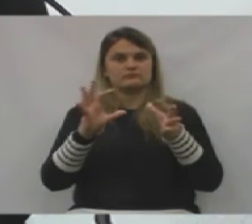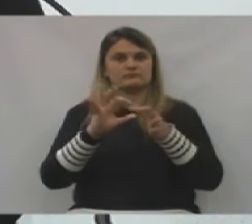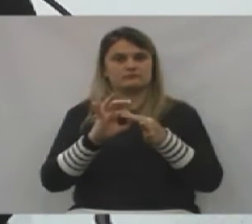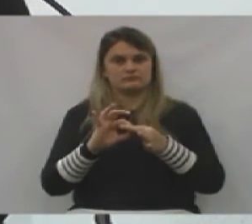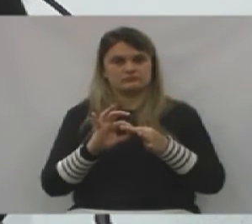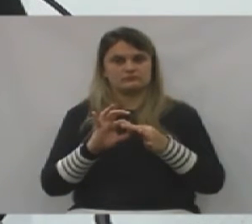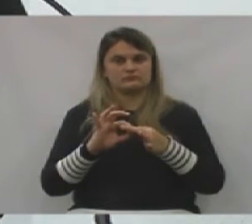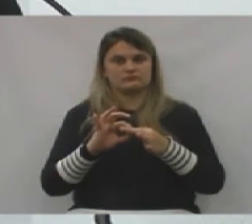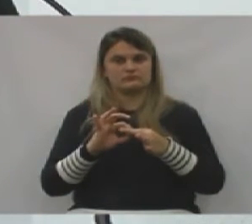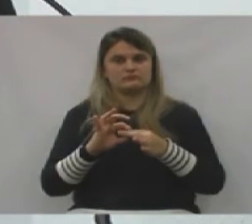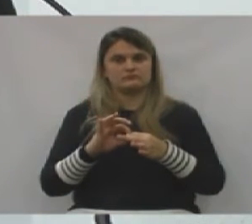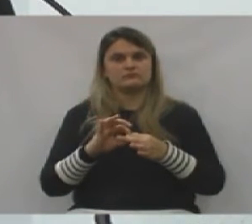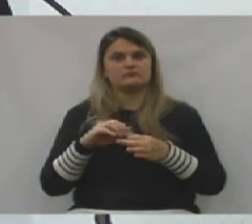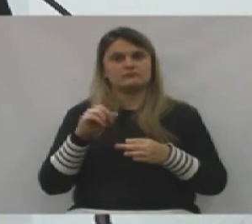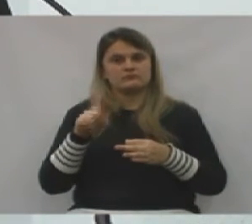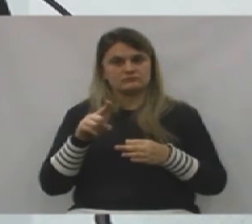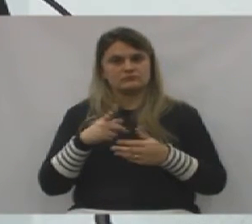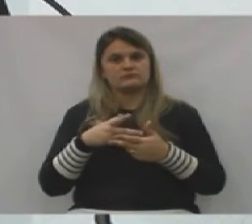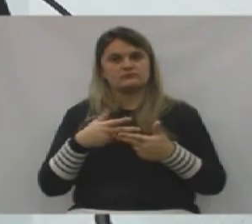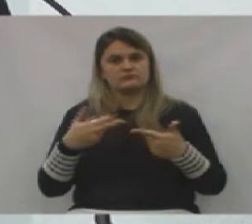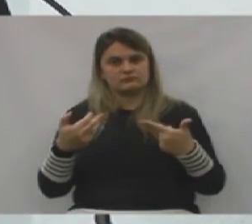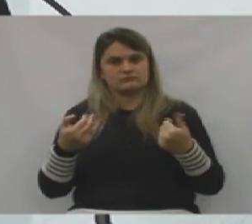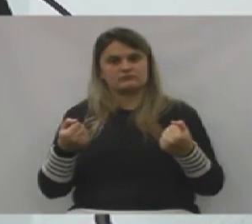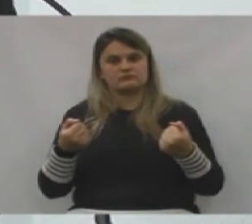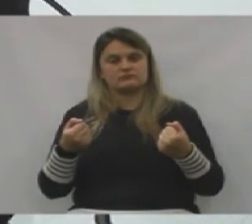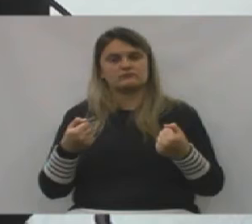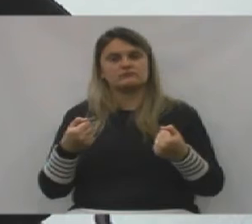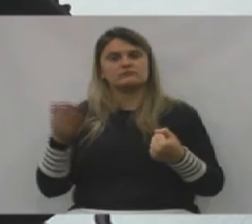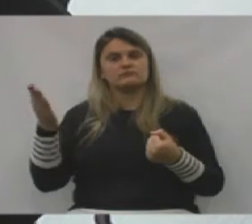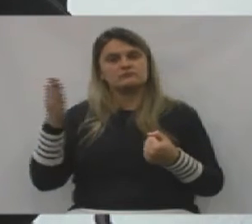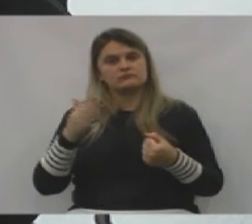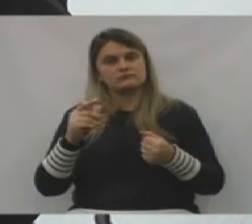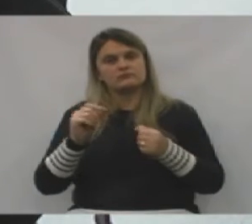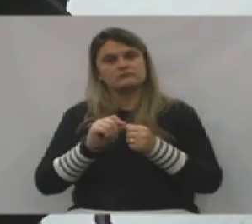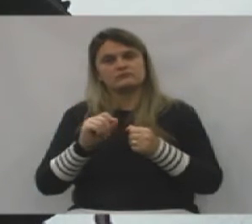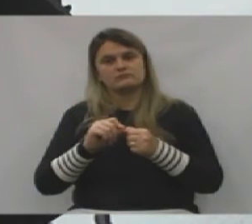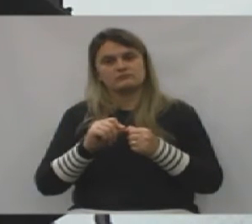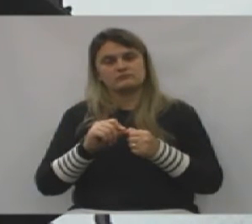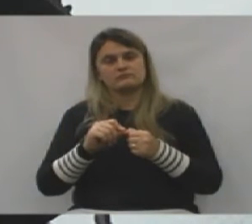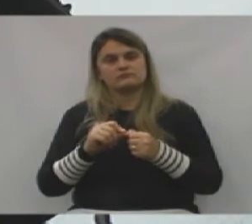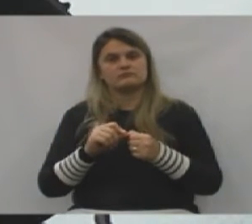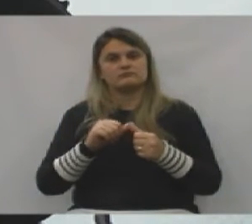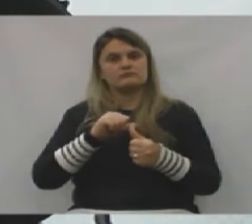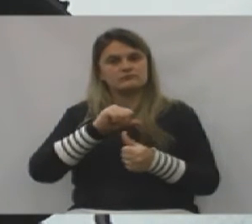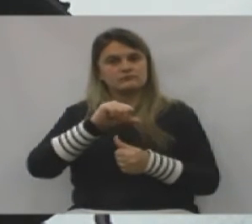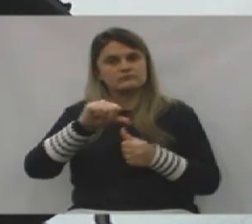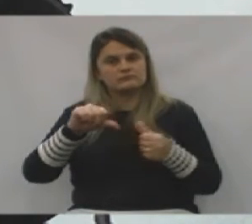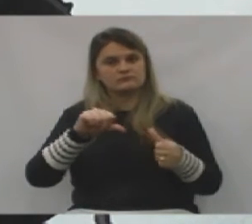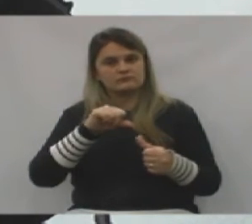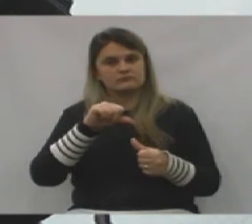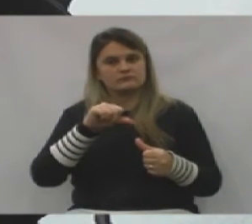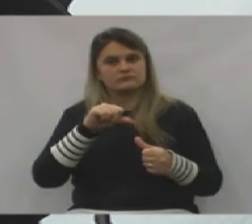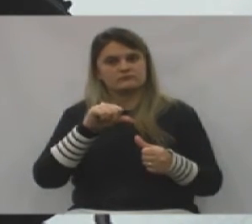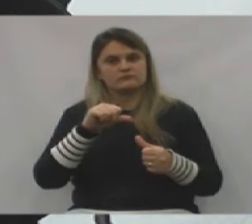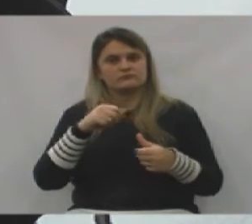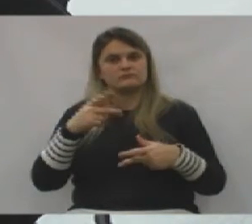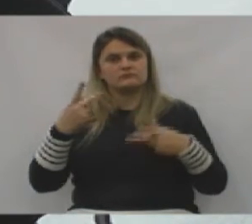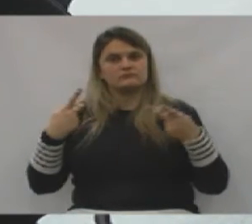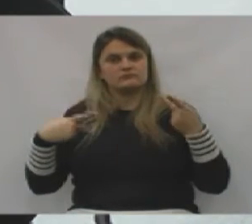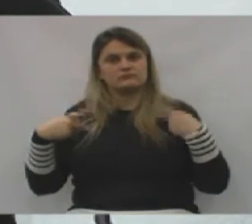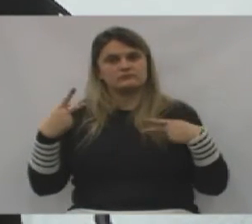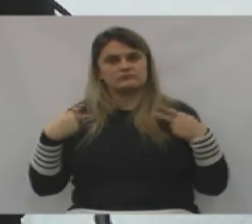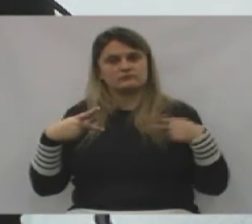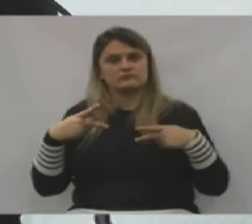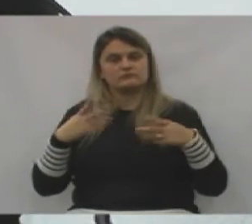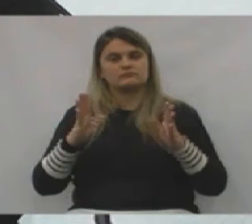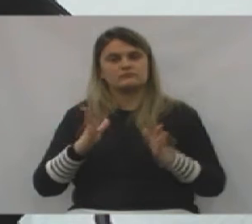Então, é esse tipo de situação que vem fazendo com que mude essa política